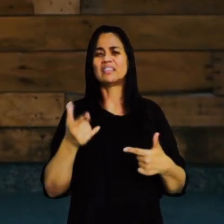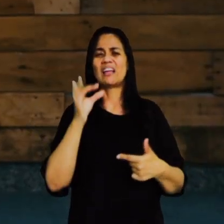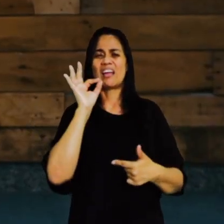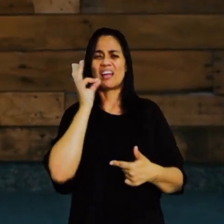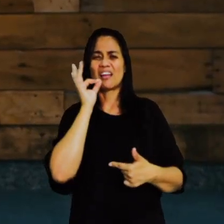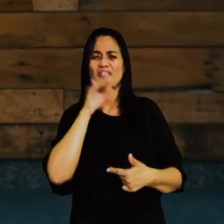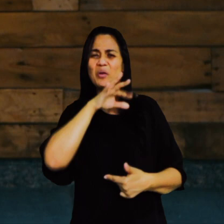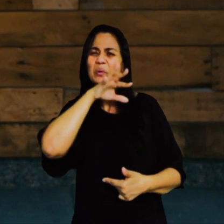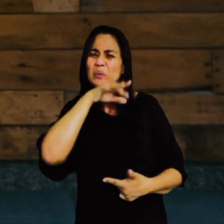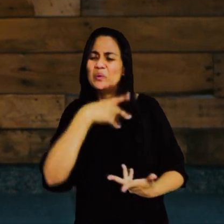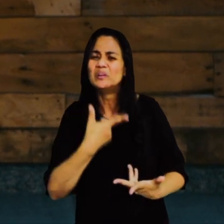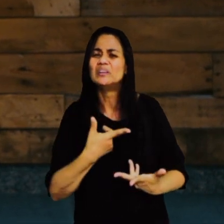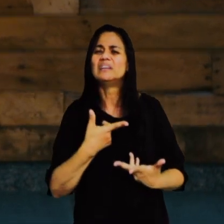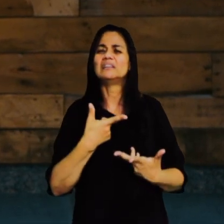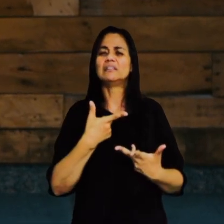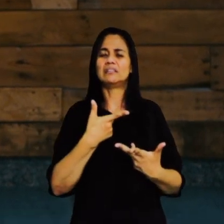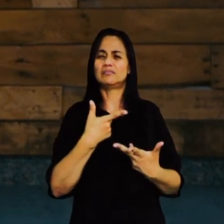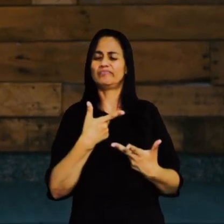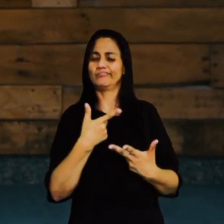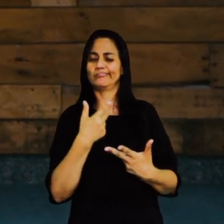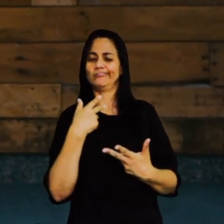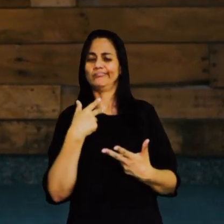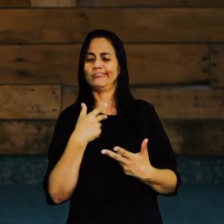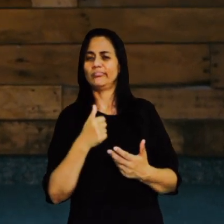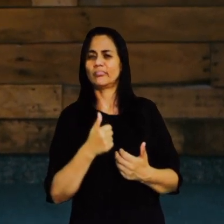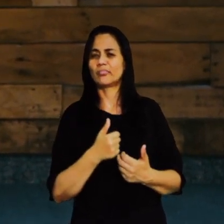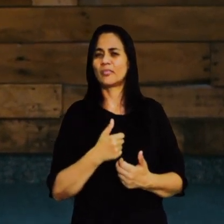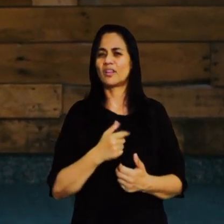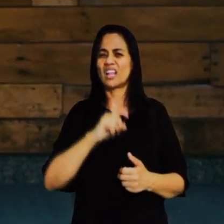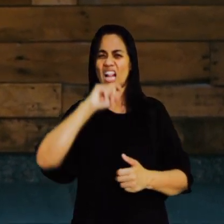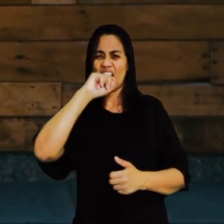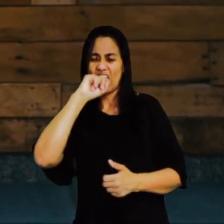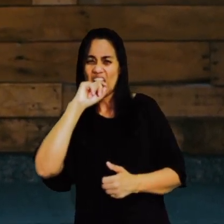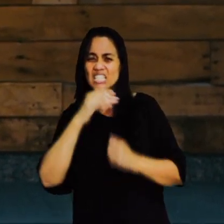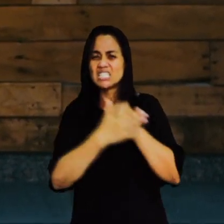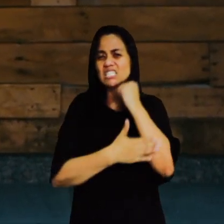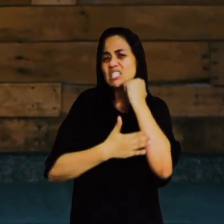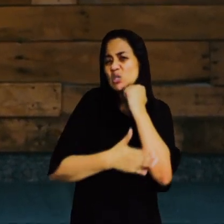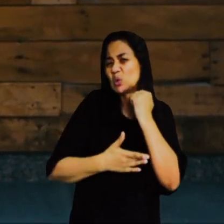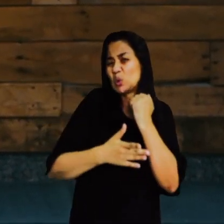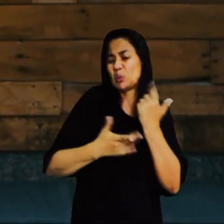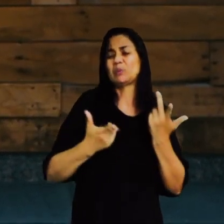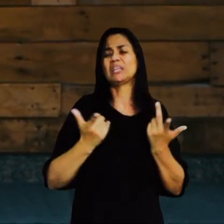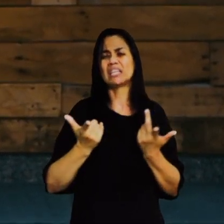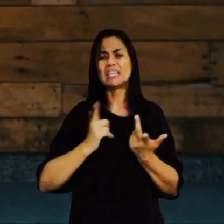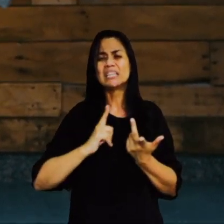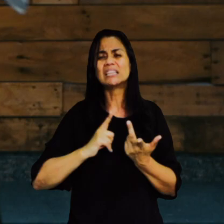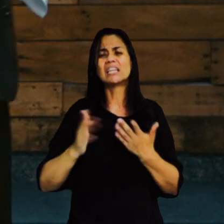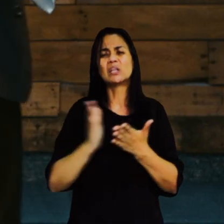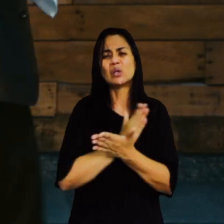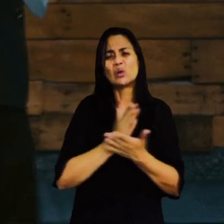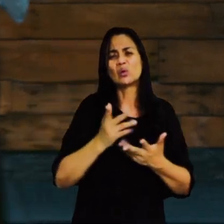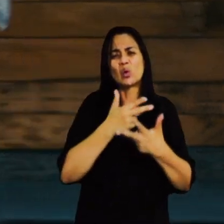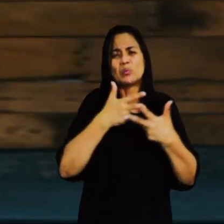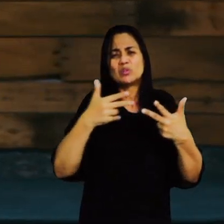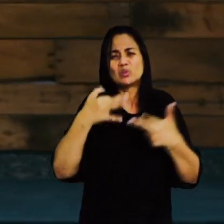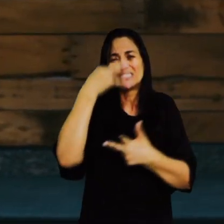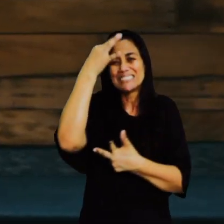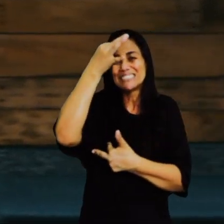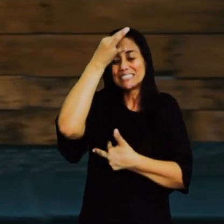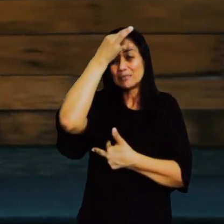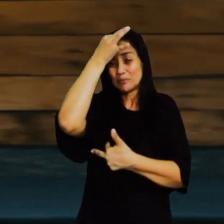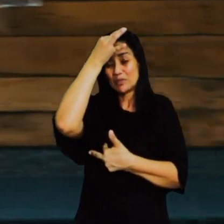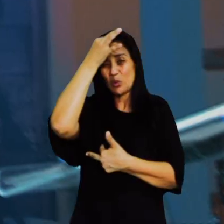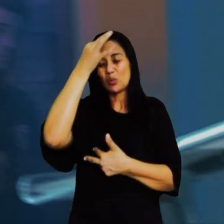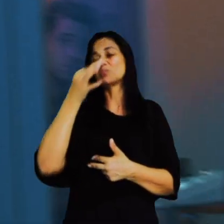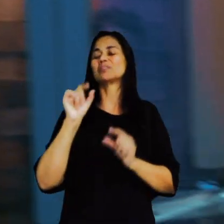olhar torto, é uma invejinha, é um ciúmes. Existem algumas coisas espirituais que manifestam no físico. E